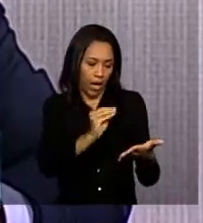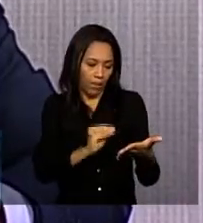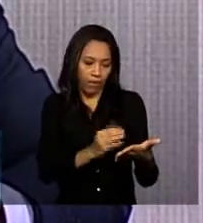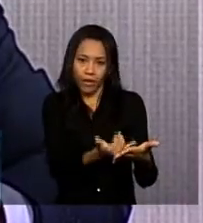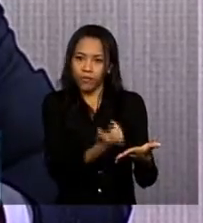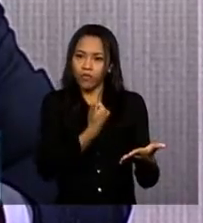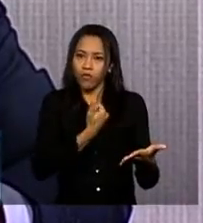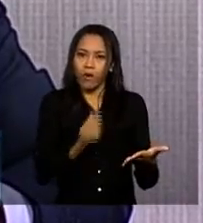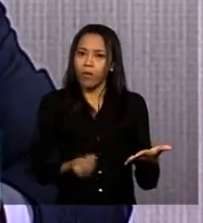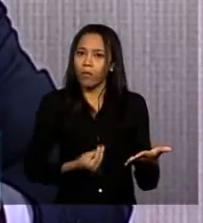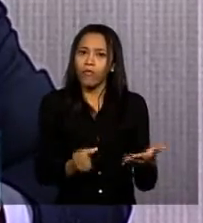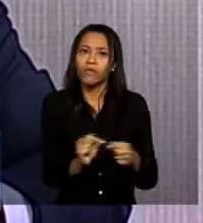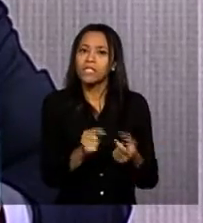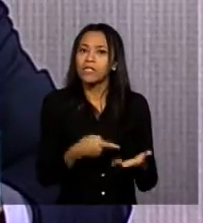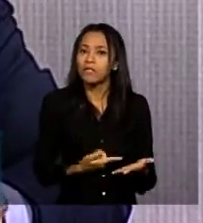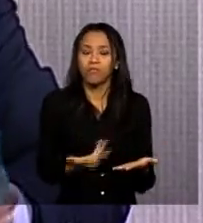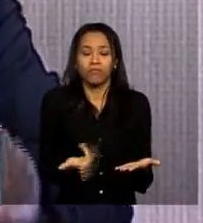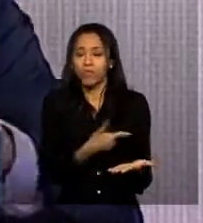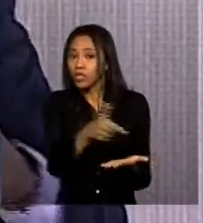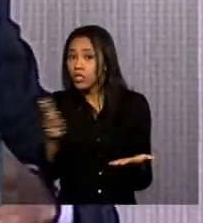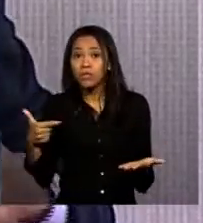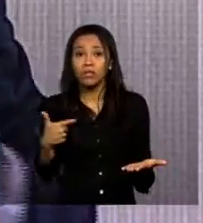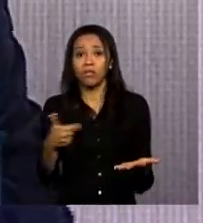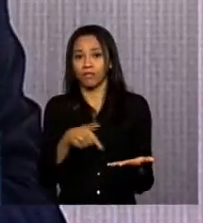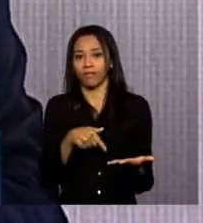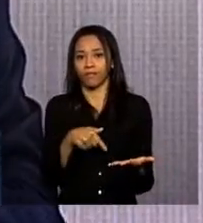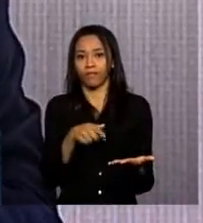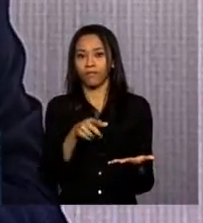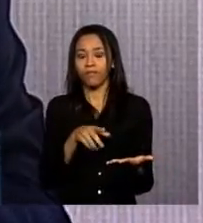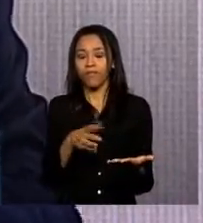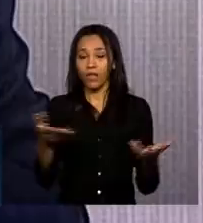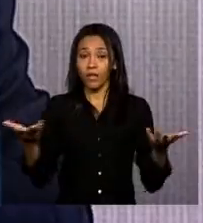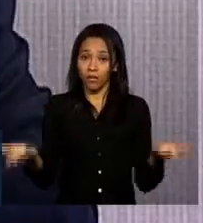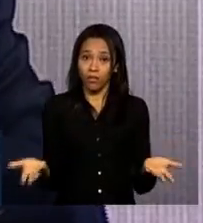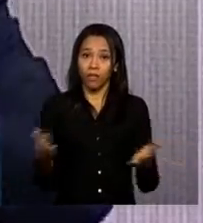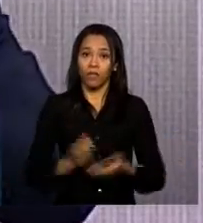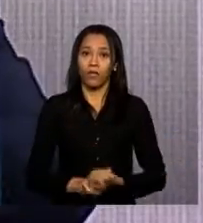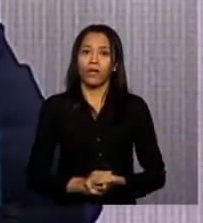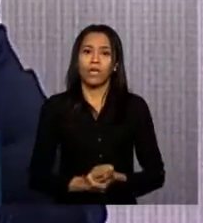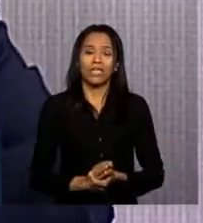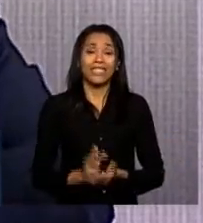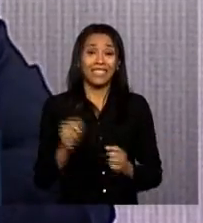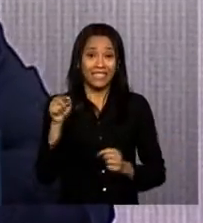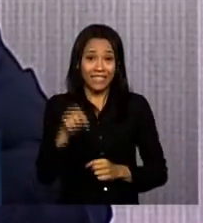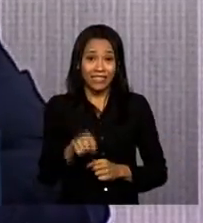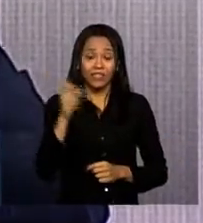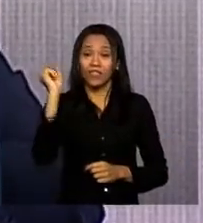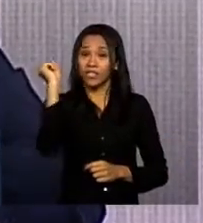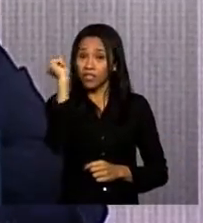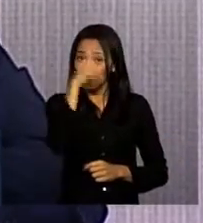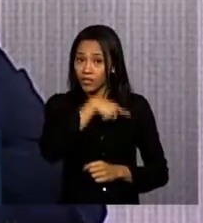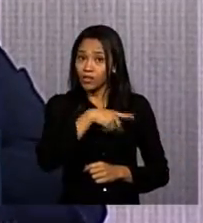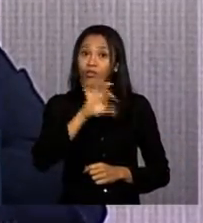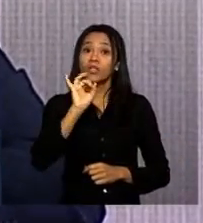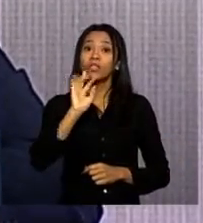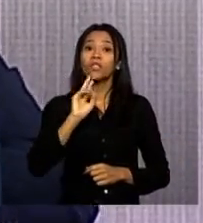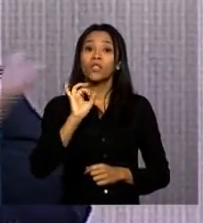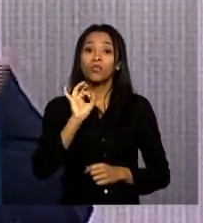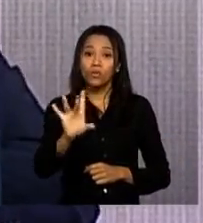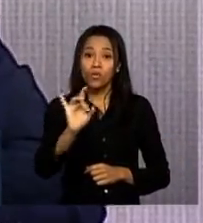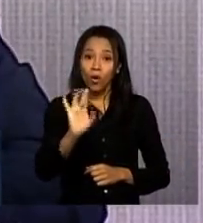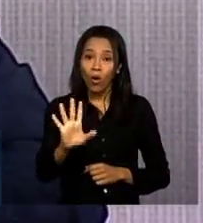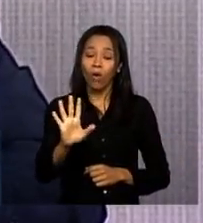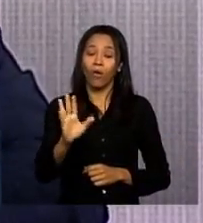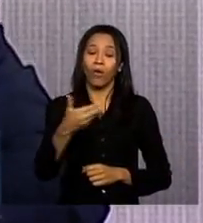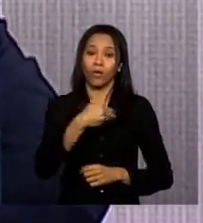não captável para os sistemas de informação e, portanto, isso dificulta em muito a ação não só dos órgãos governamentais,